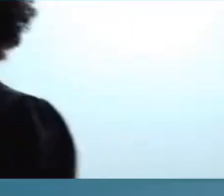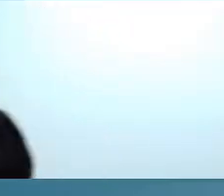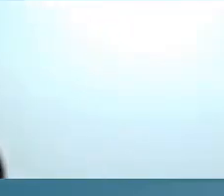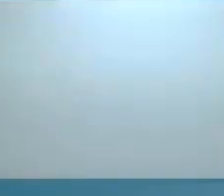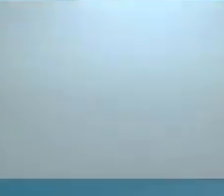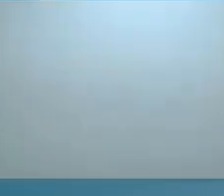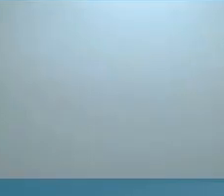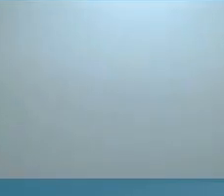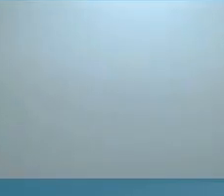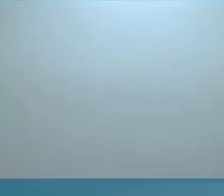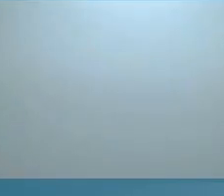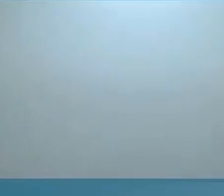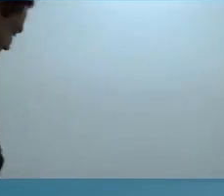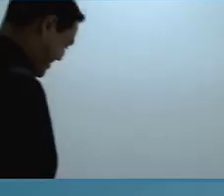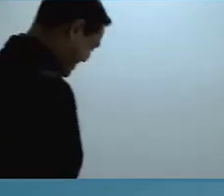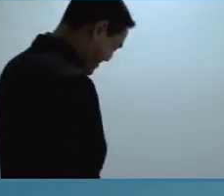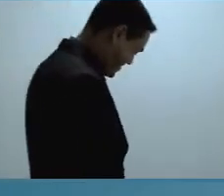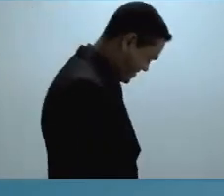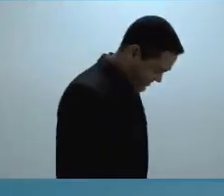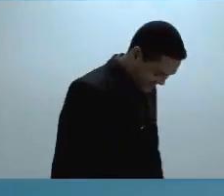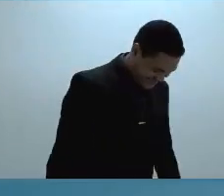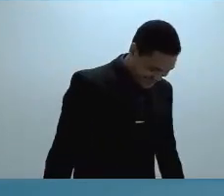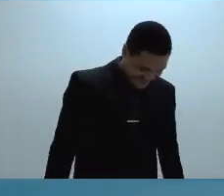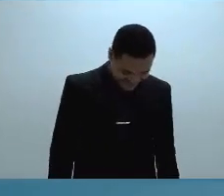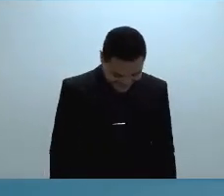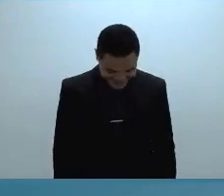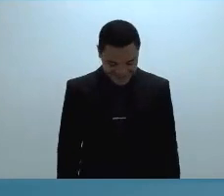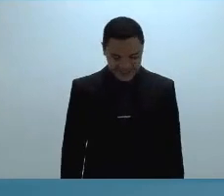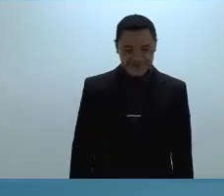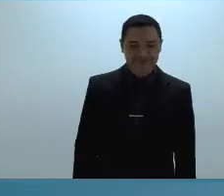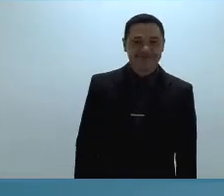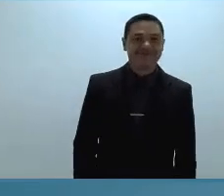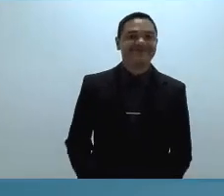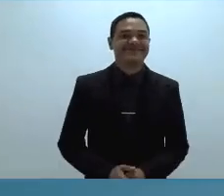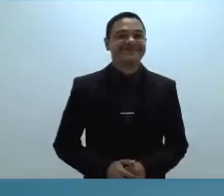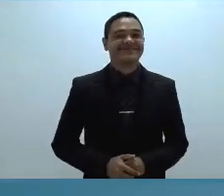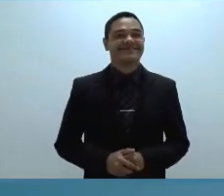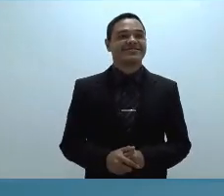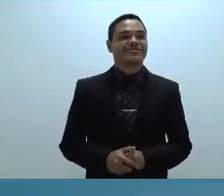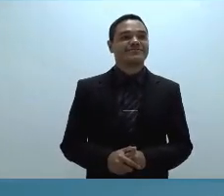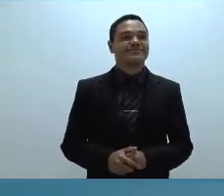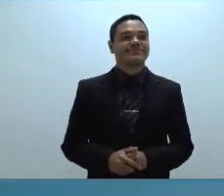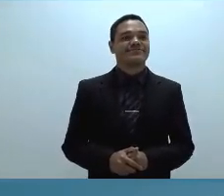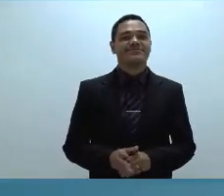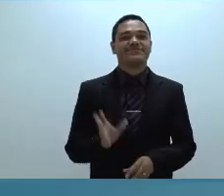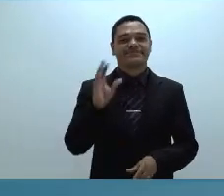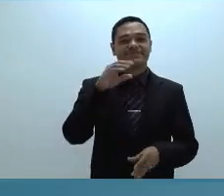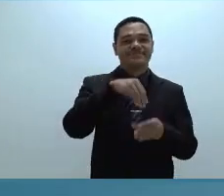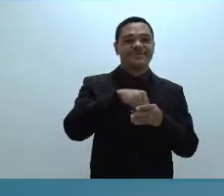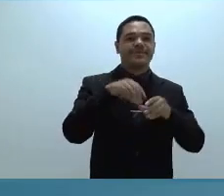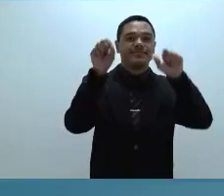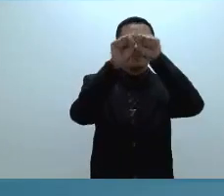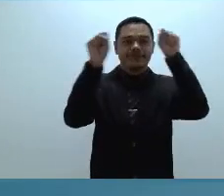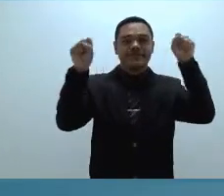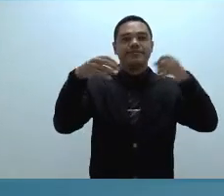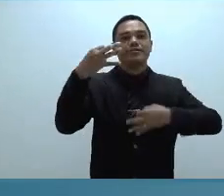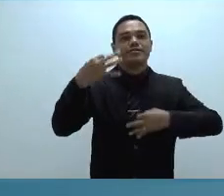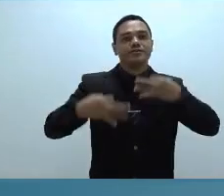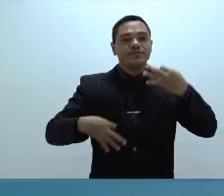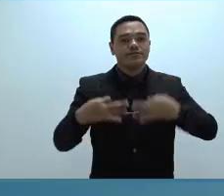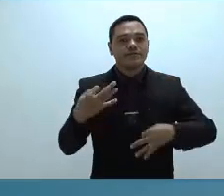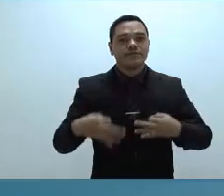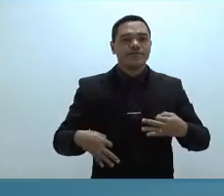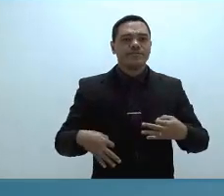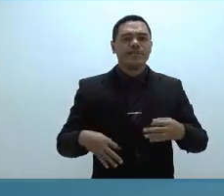da matéria, natureza da relação jurídica, como forma de determinar a competência interna do tribunal, não constitui tarefa